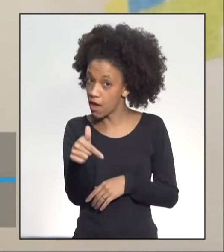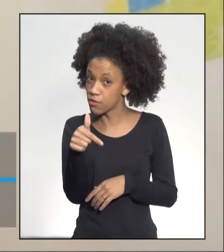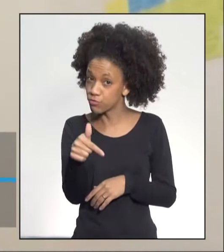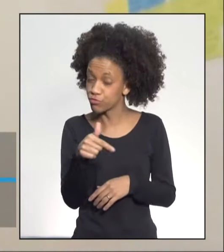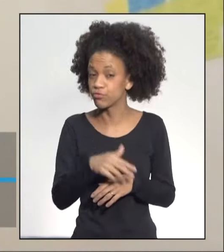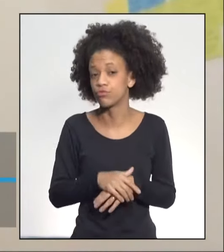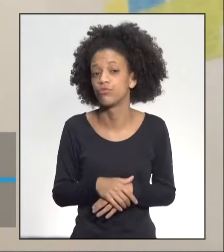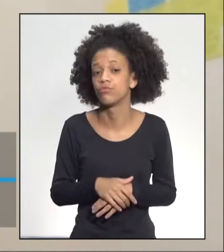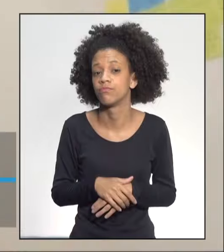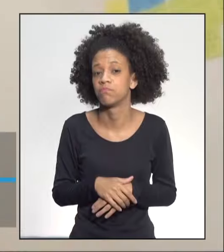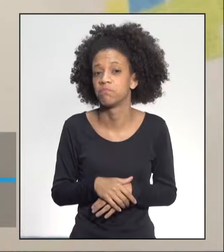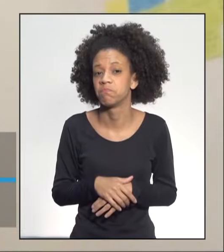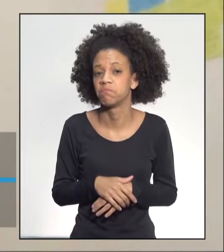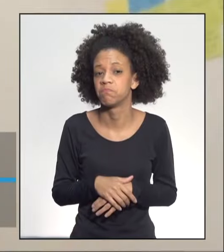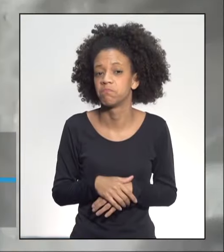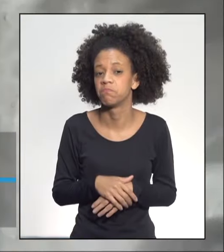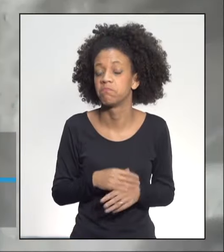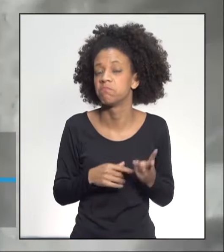R7.